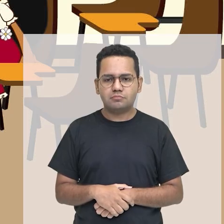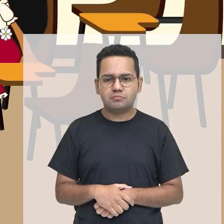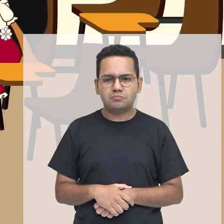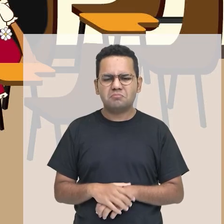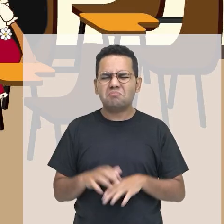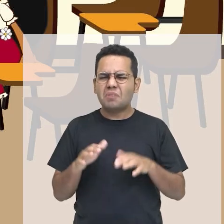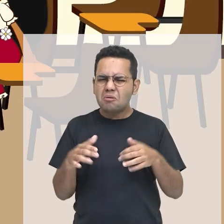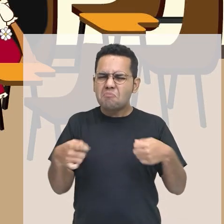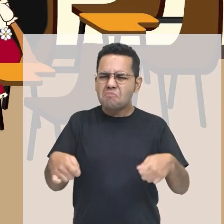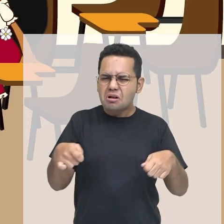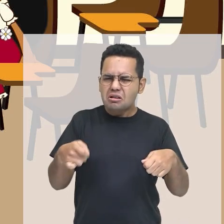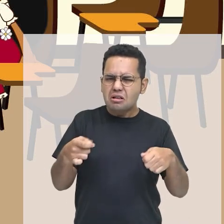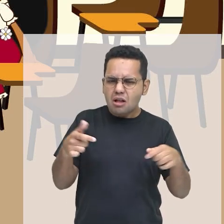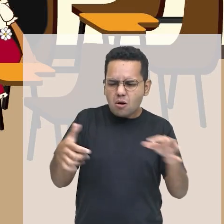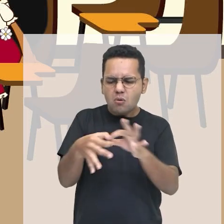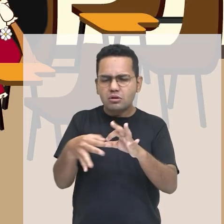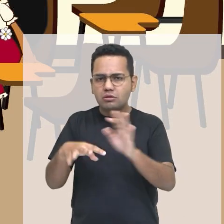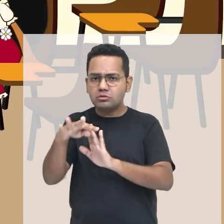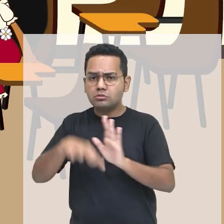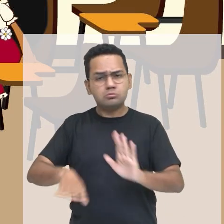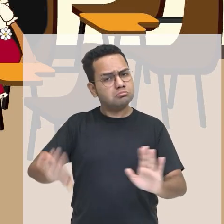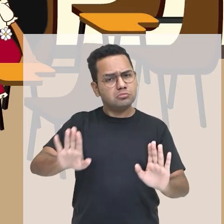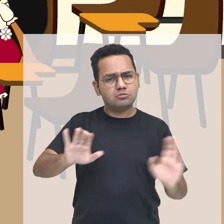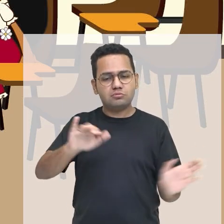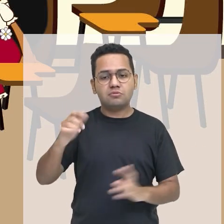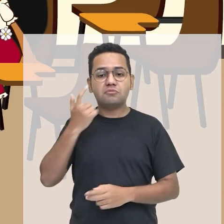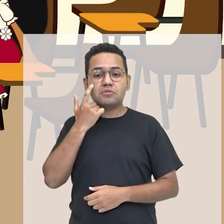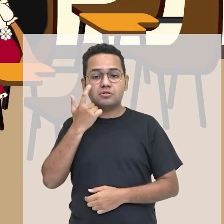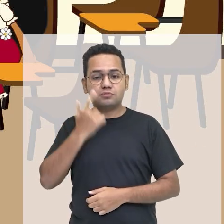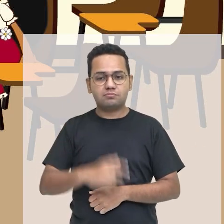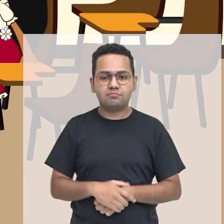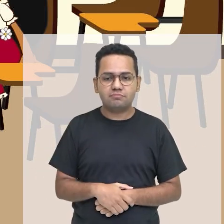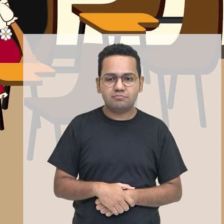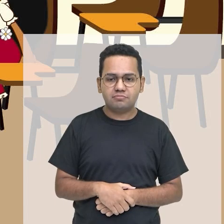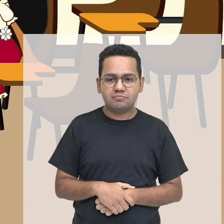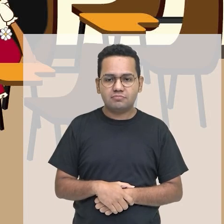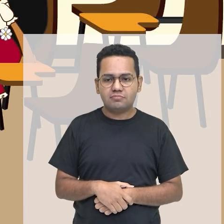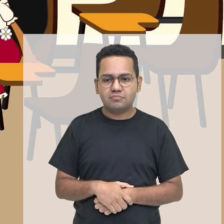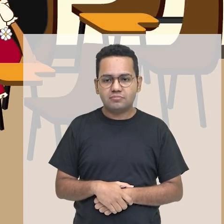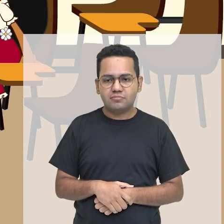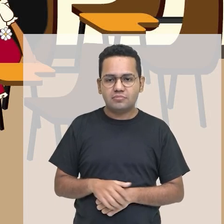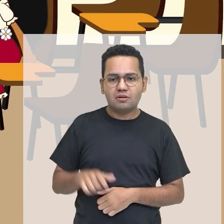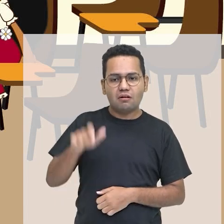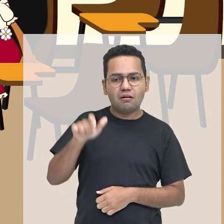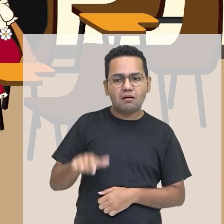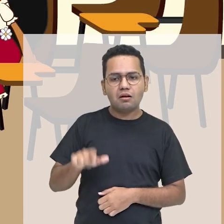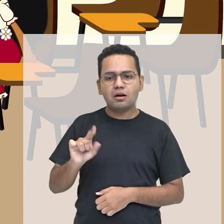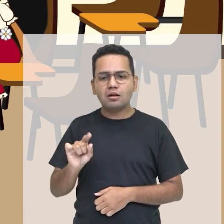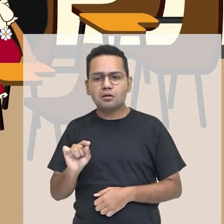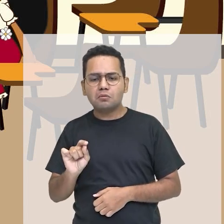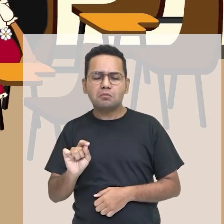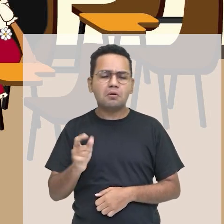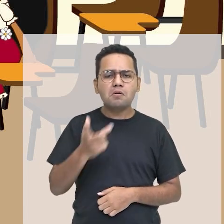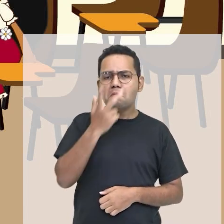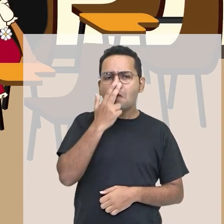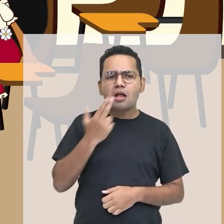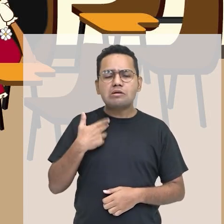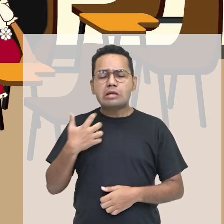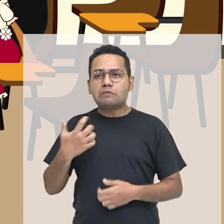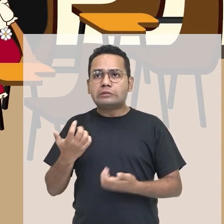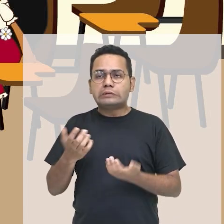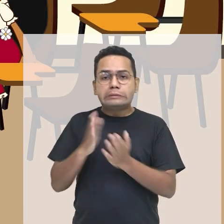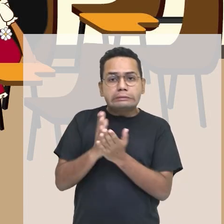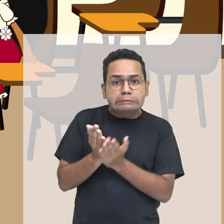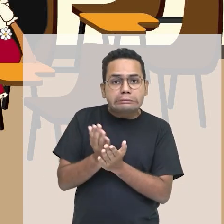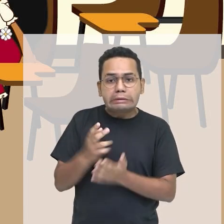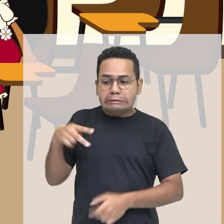com o texto. Por exemplo, nós tínhamos esse personagem aqui, ele ficou o tempo todo não prestando atenção, ficou batendo o pé, ficou mexendo a